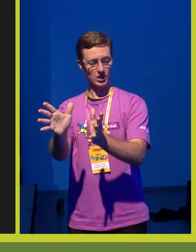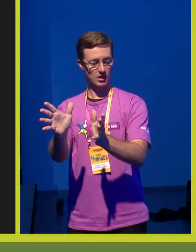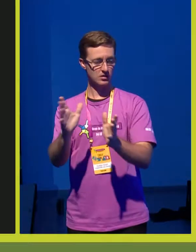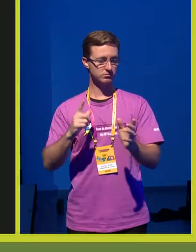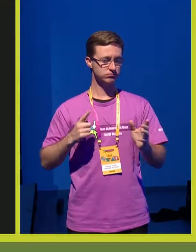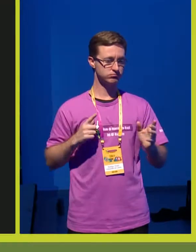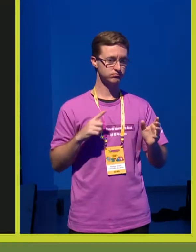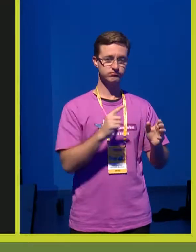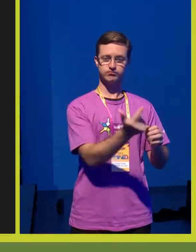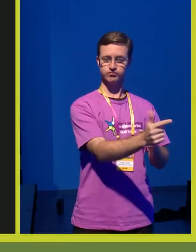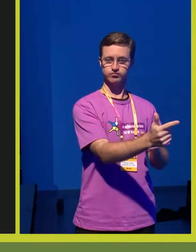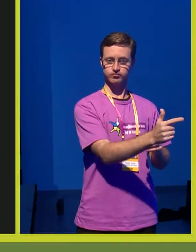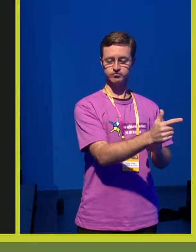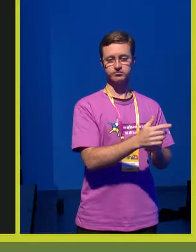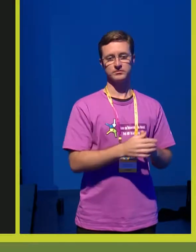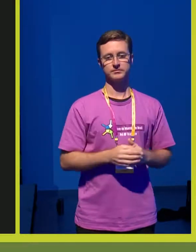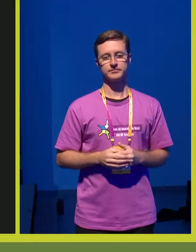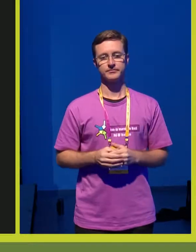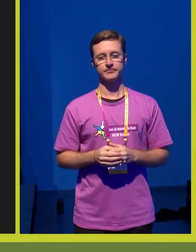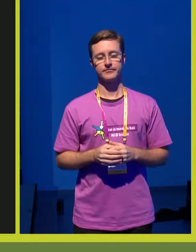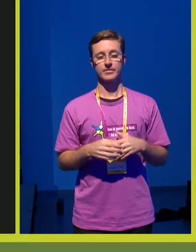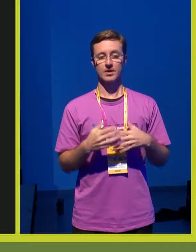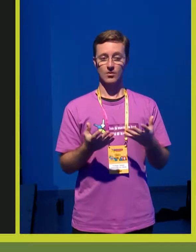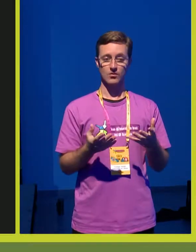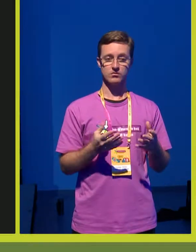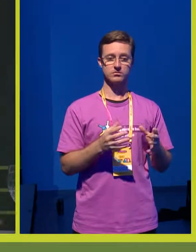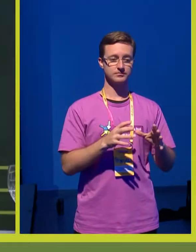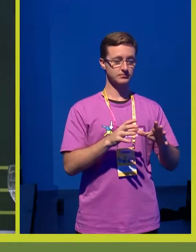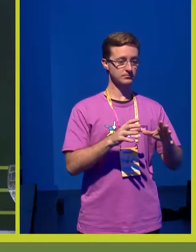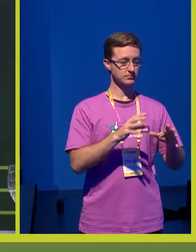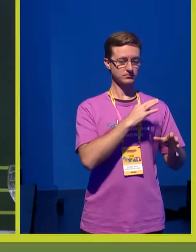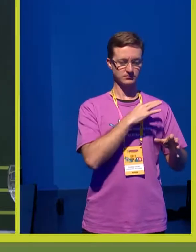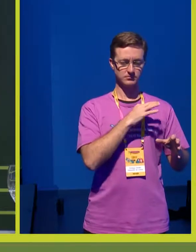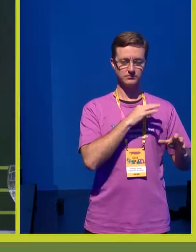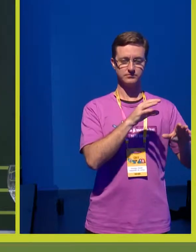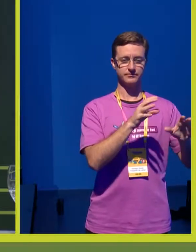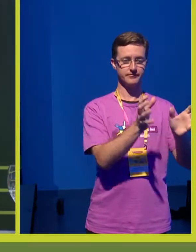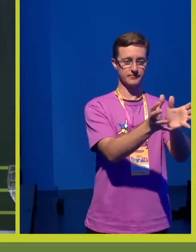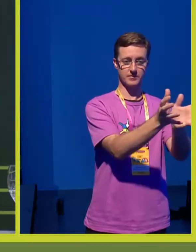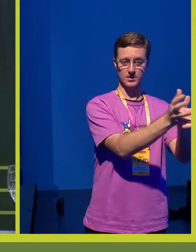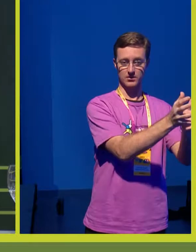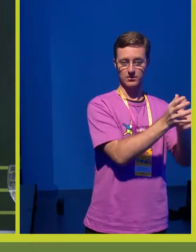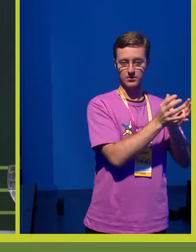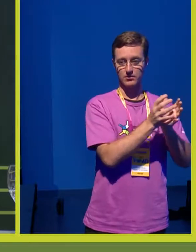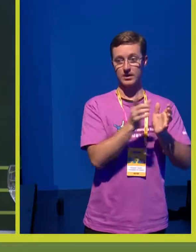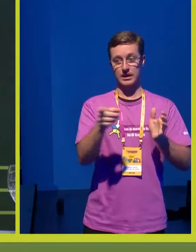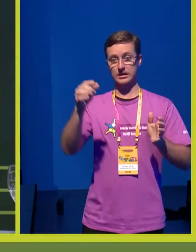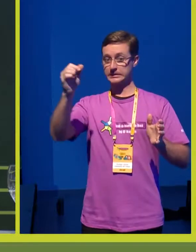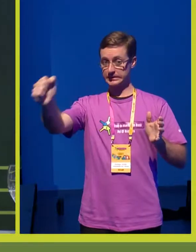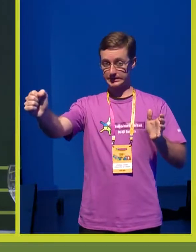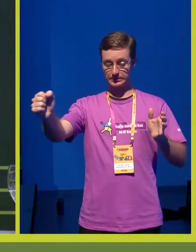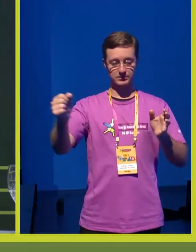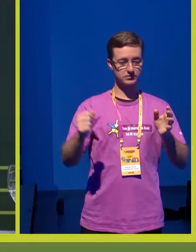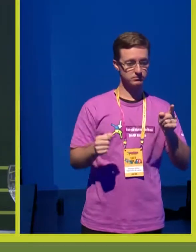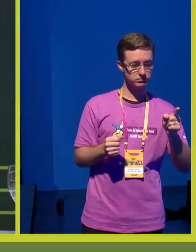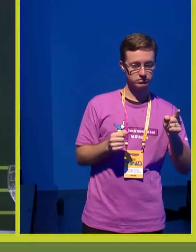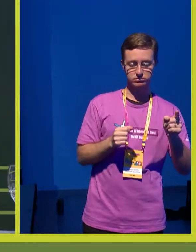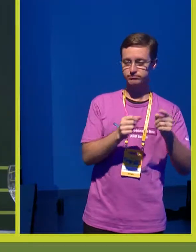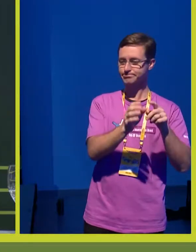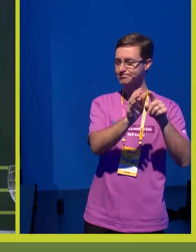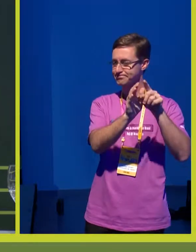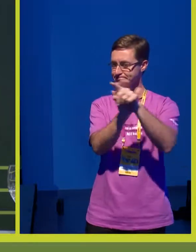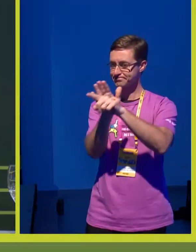as e as e os órgãos que são responsáveis de apurar aquele fato criminoso que já existiu e aí